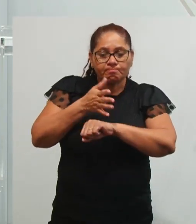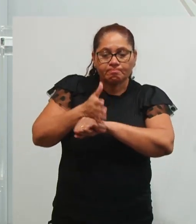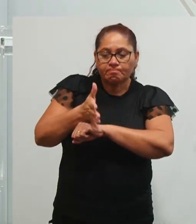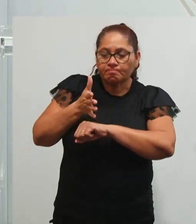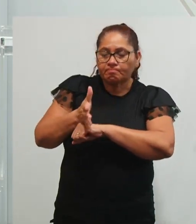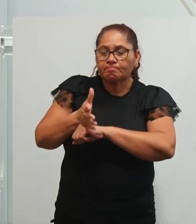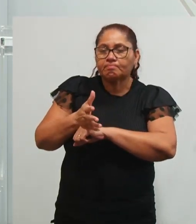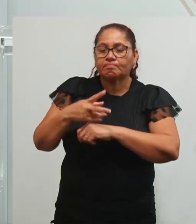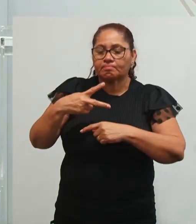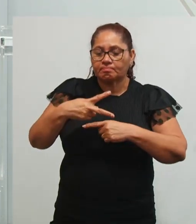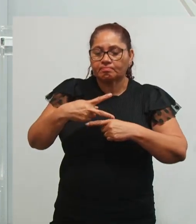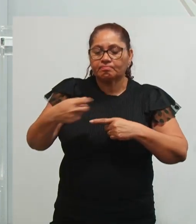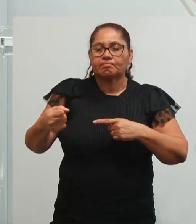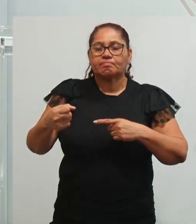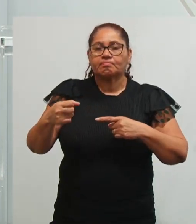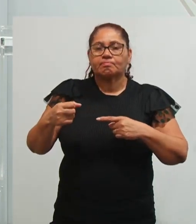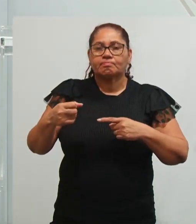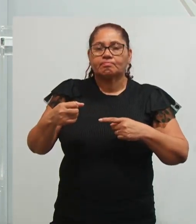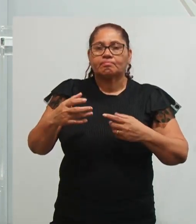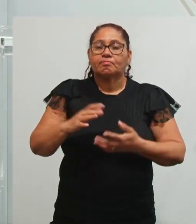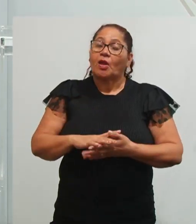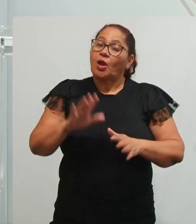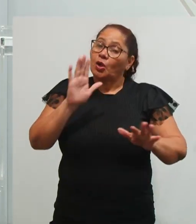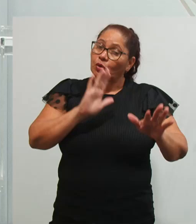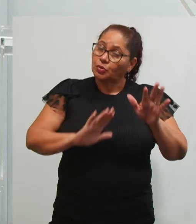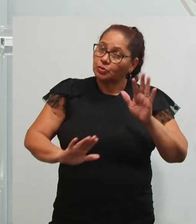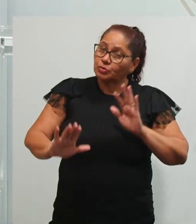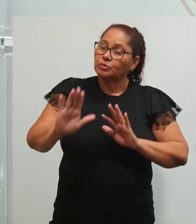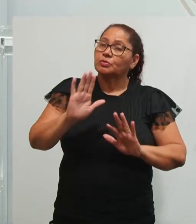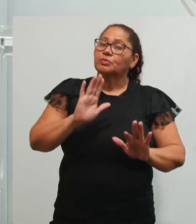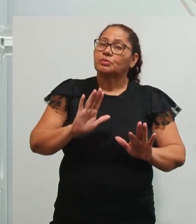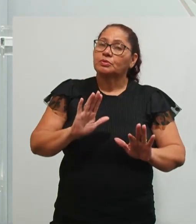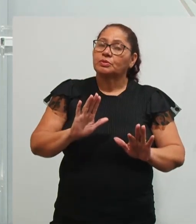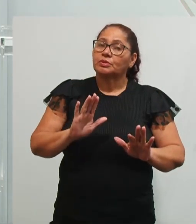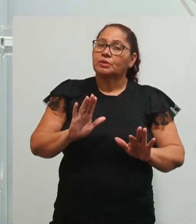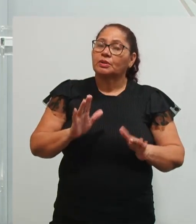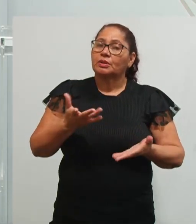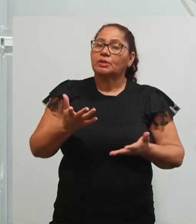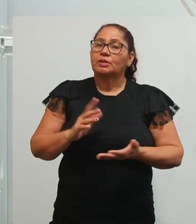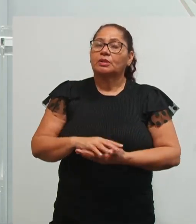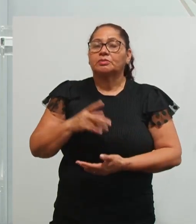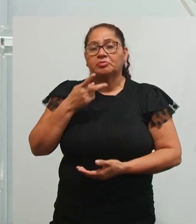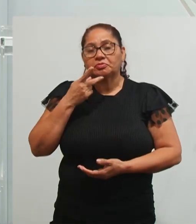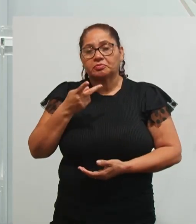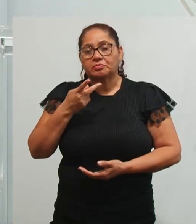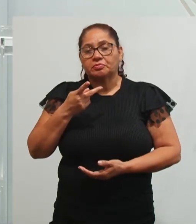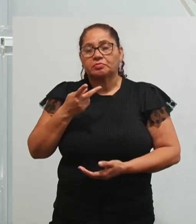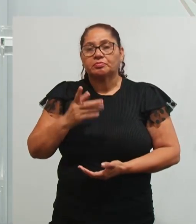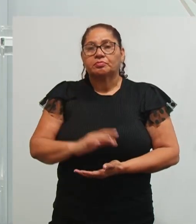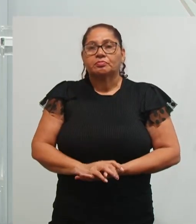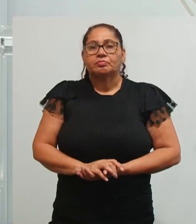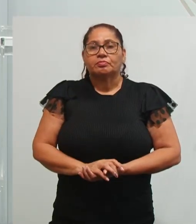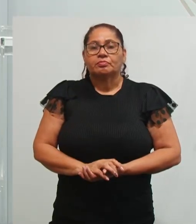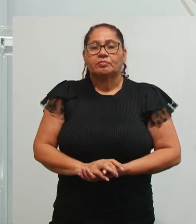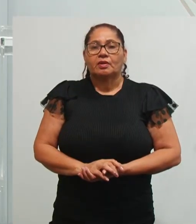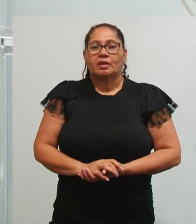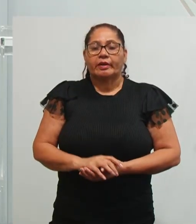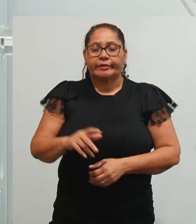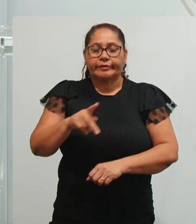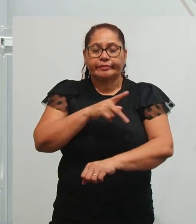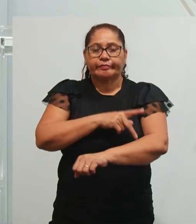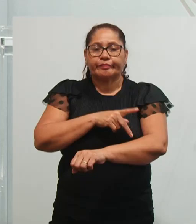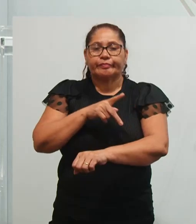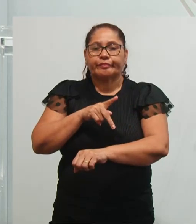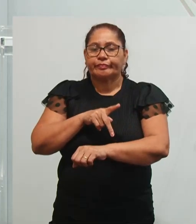que ter direito a esse prêmio. Então, cuidado aí com os modismos que andam, né, nas tendências